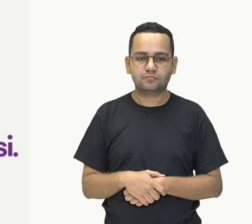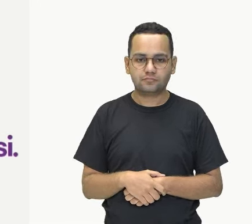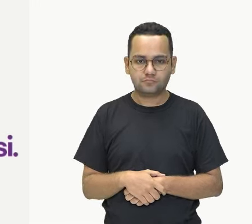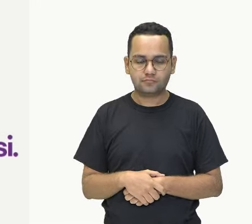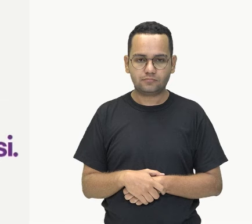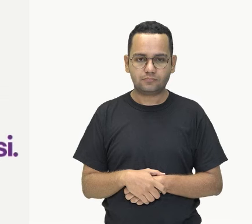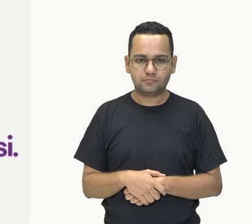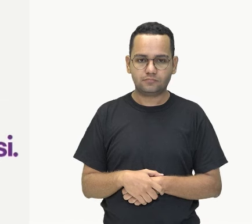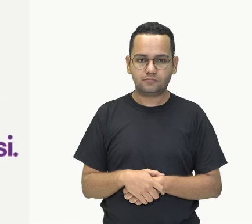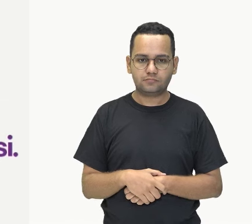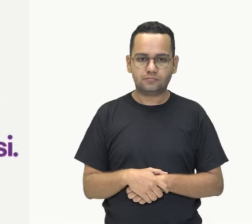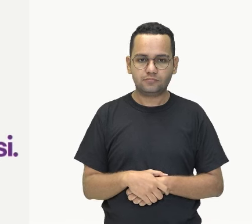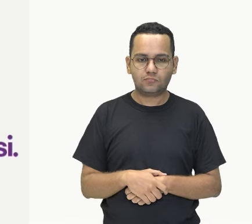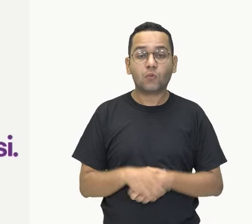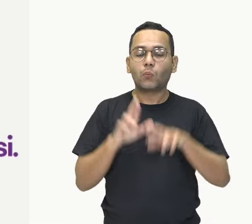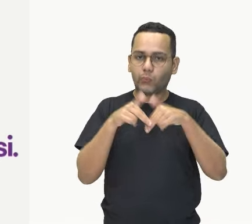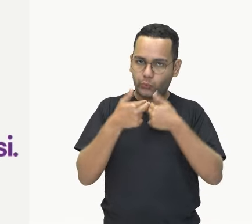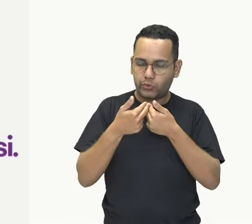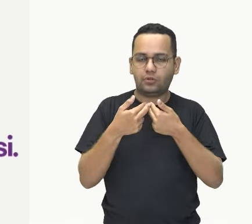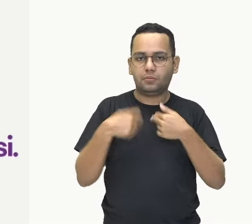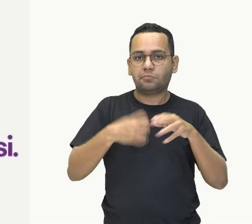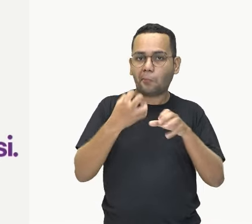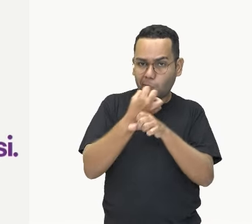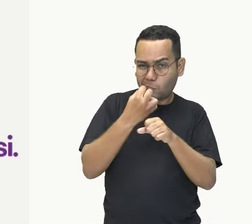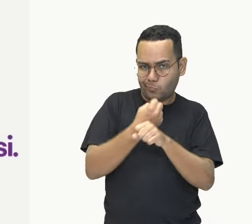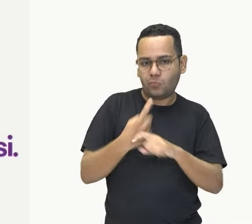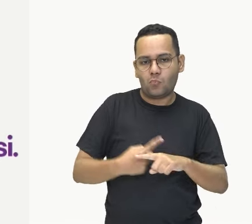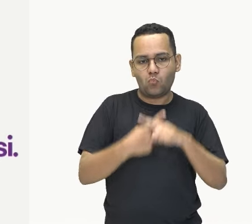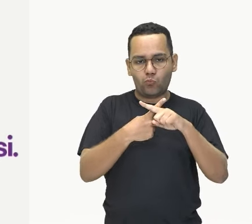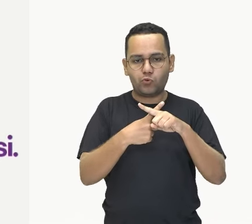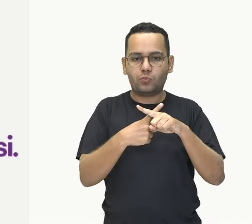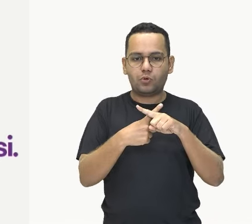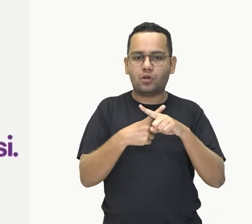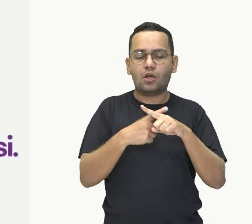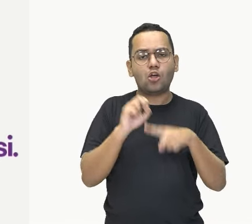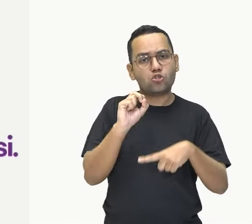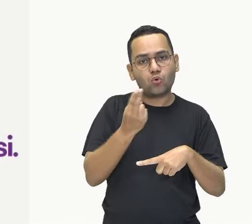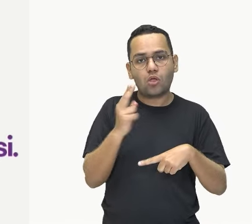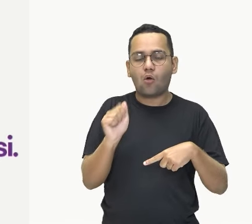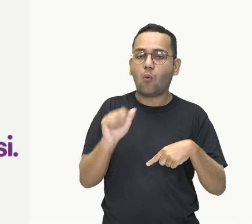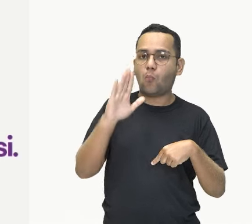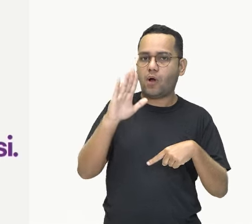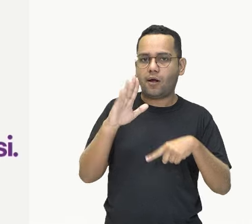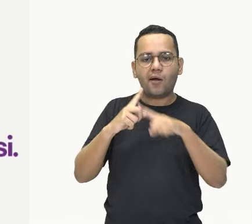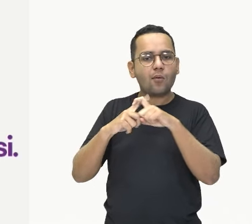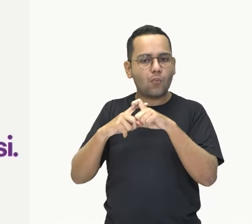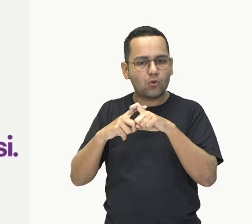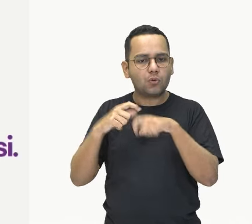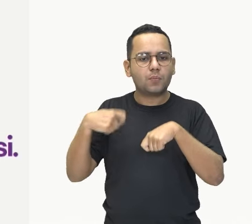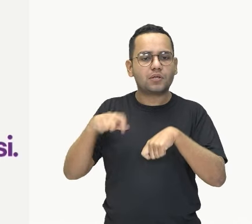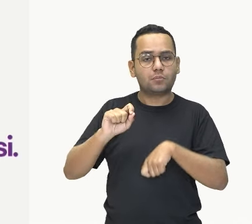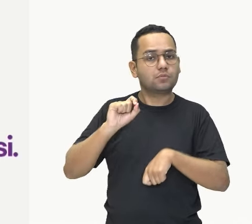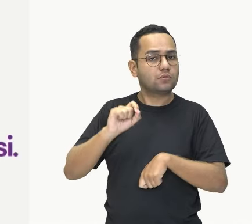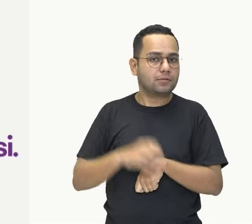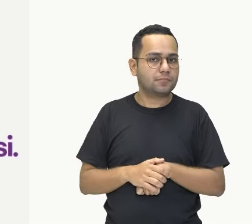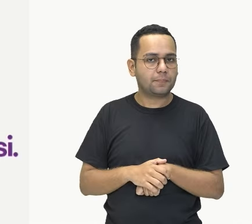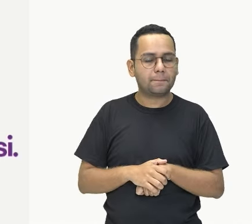2 ou mais monômios, multiplicamos os coeficientes entre si